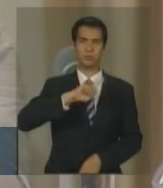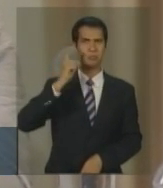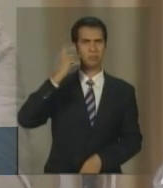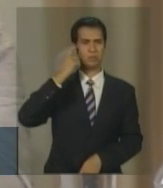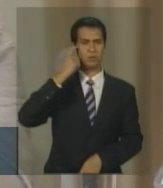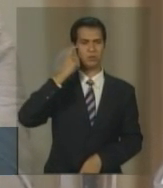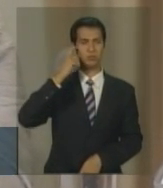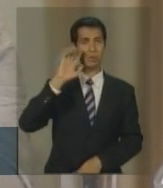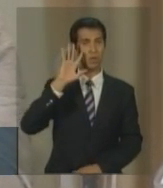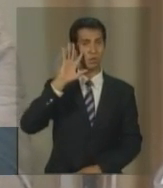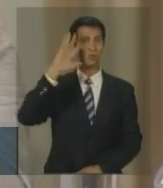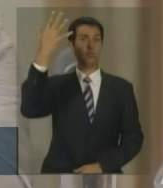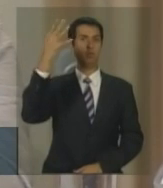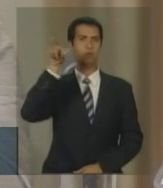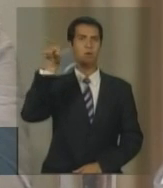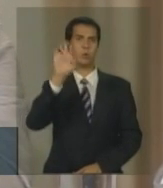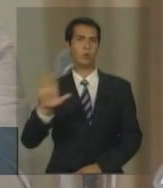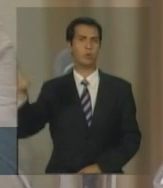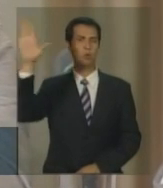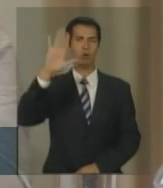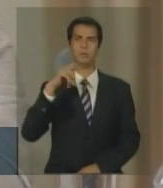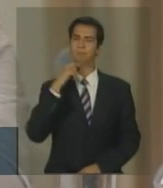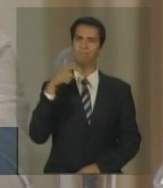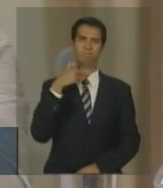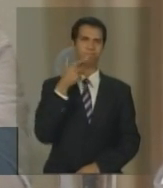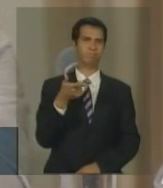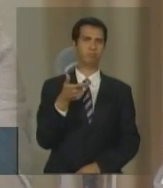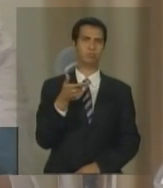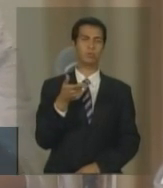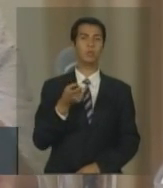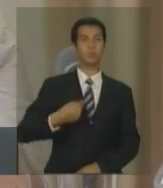o problema europeu, por exemplo, colocando o dinheiro